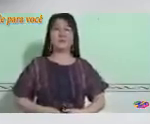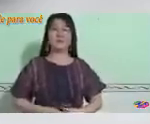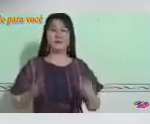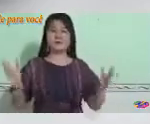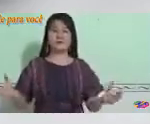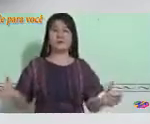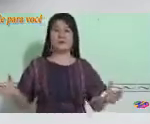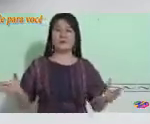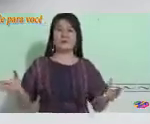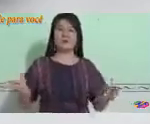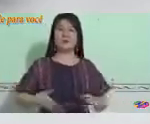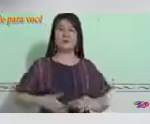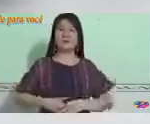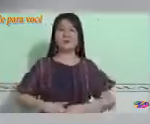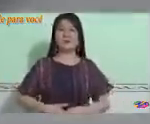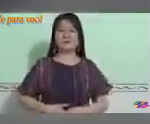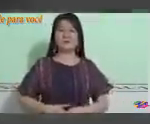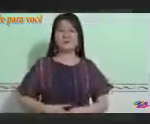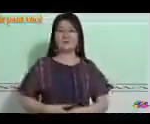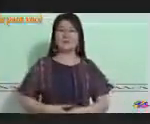COMOANTRLINAEODIVONEX, por exemplo.